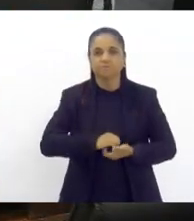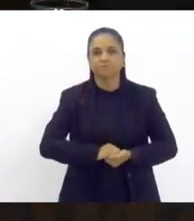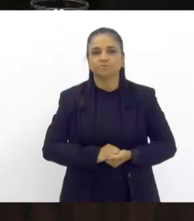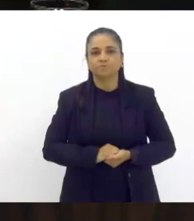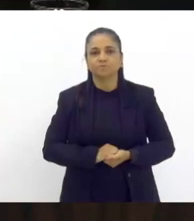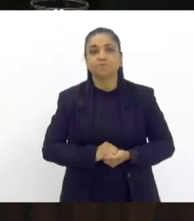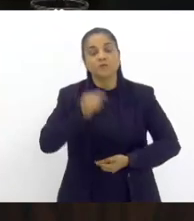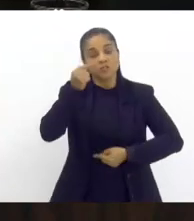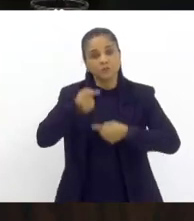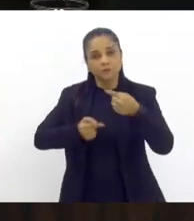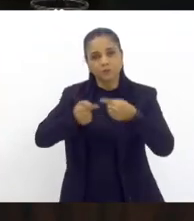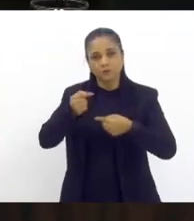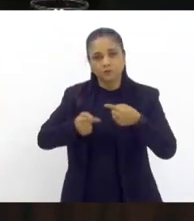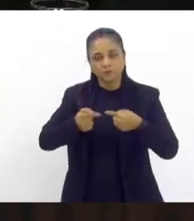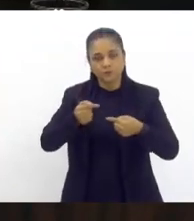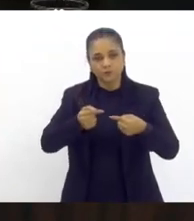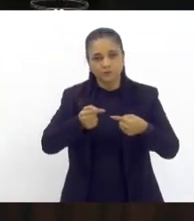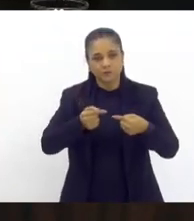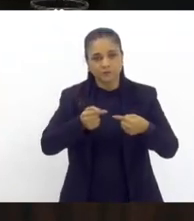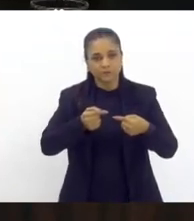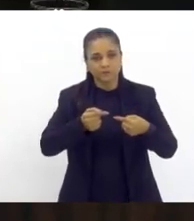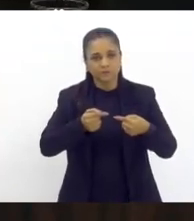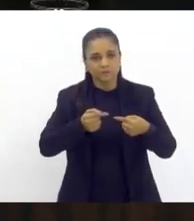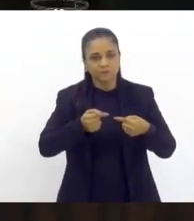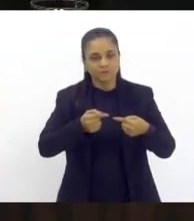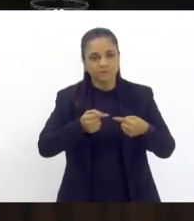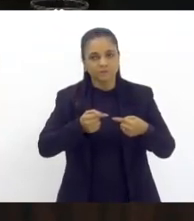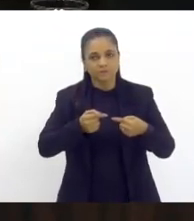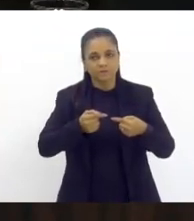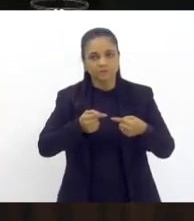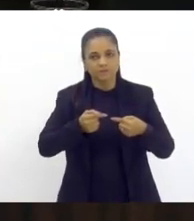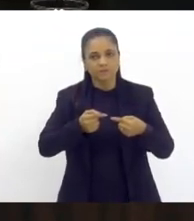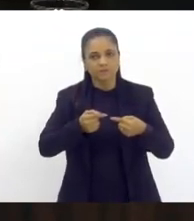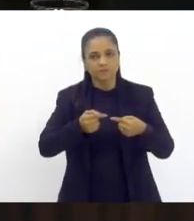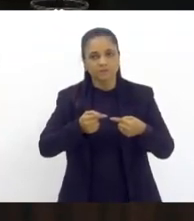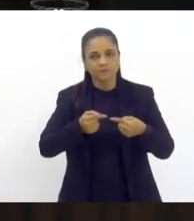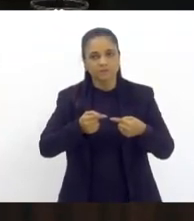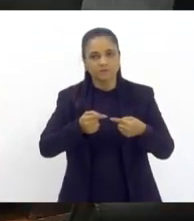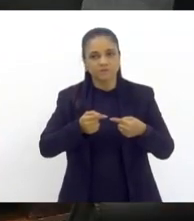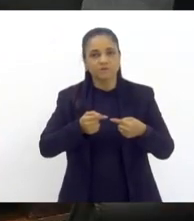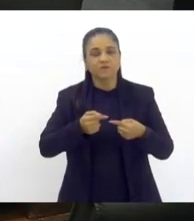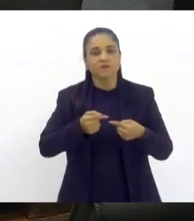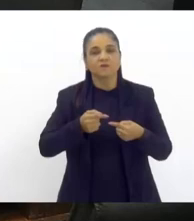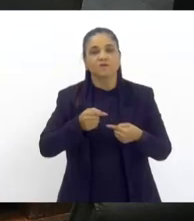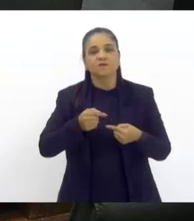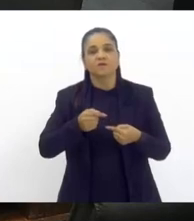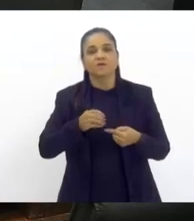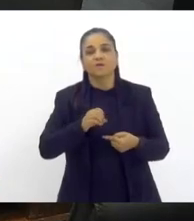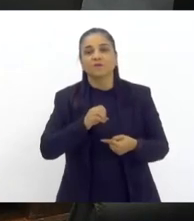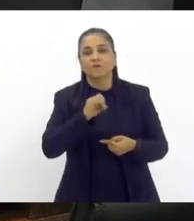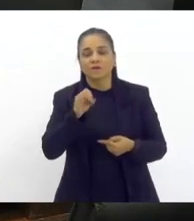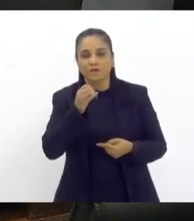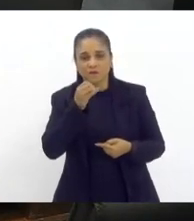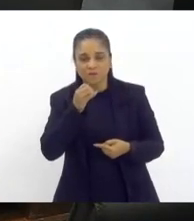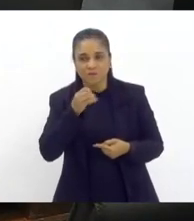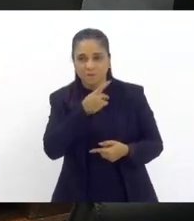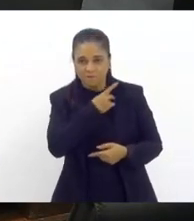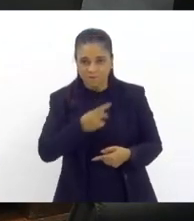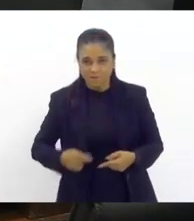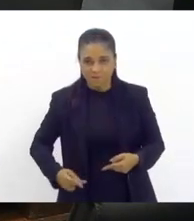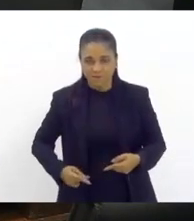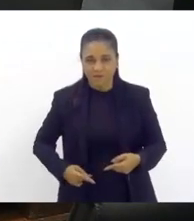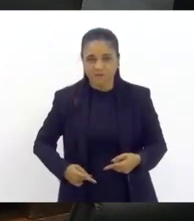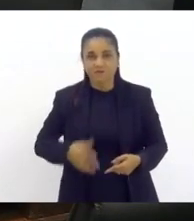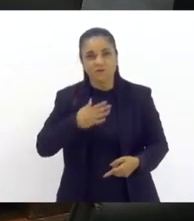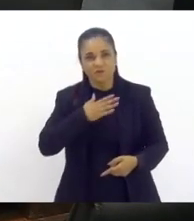Para discutir. Presidente. Nossa, nobre. Alô, presidente, tudo bem? Junta, tão bonita, eu